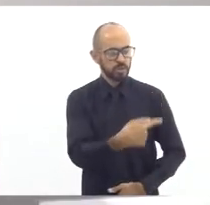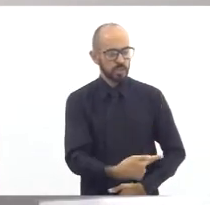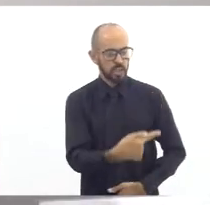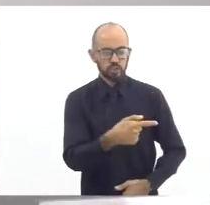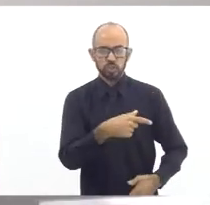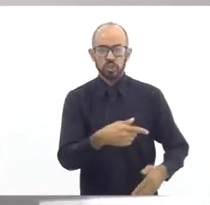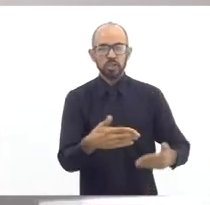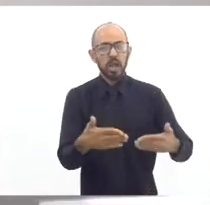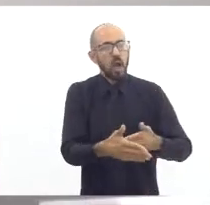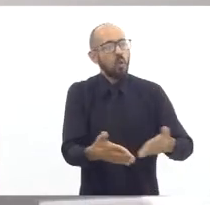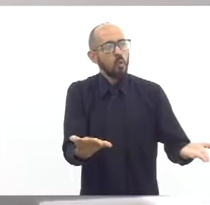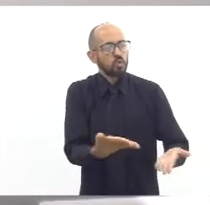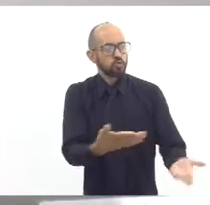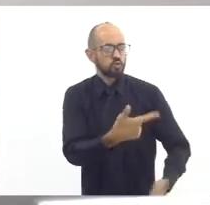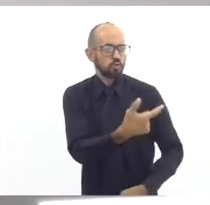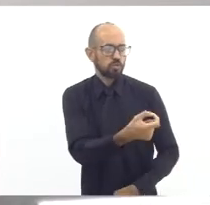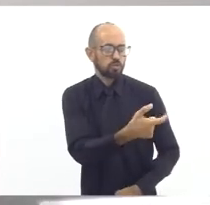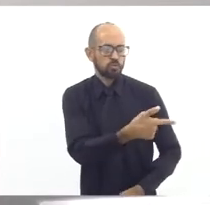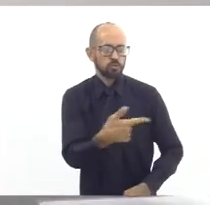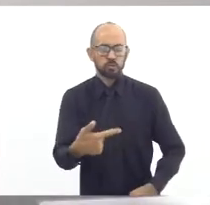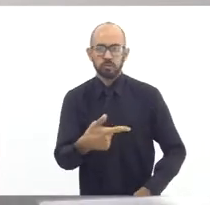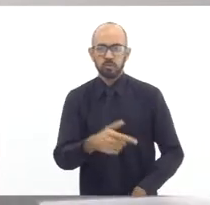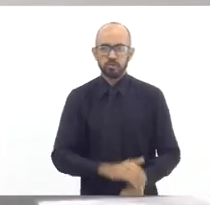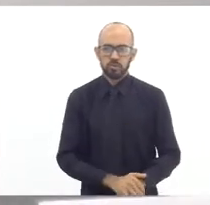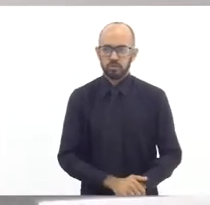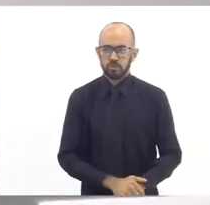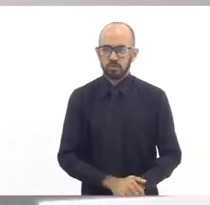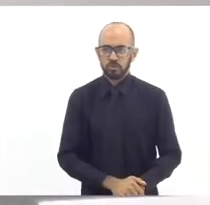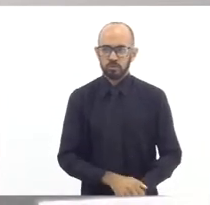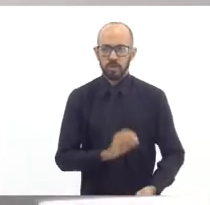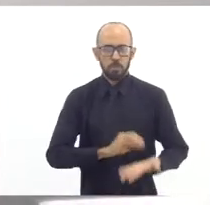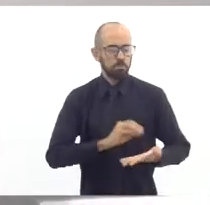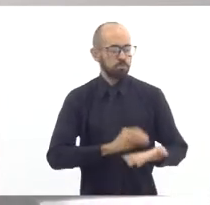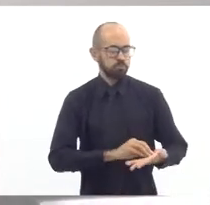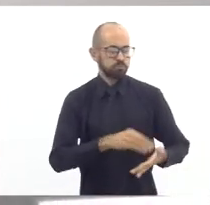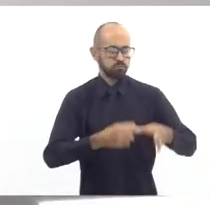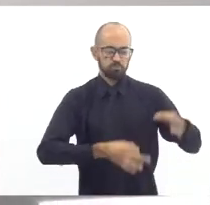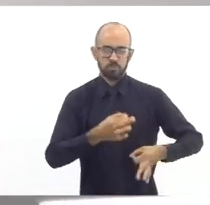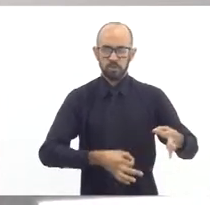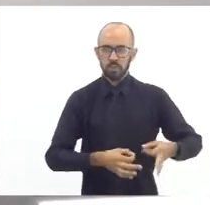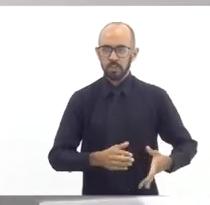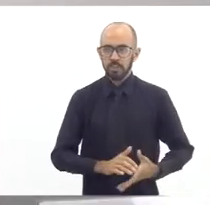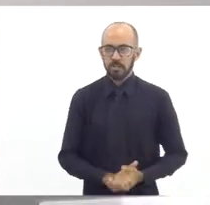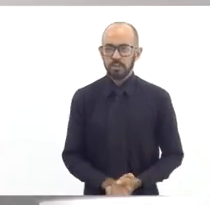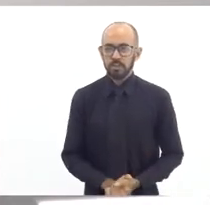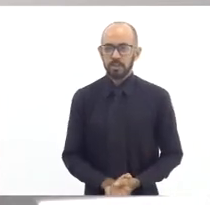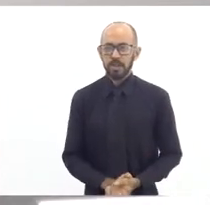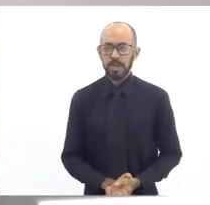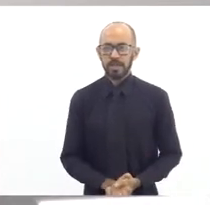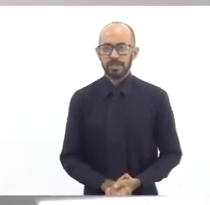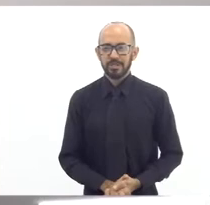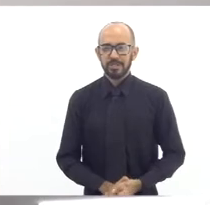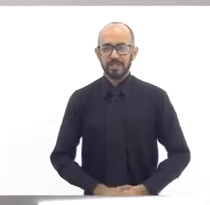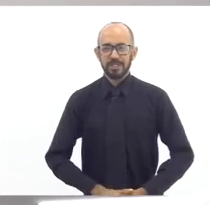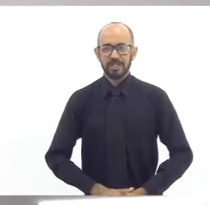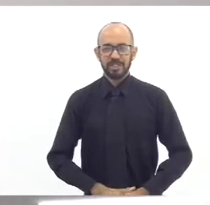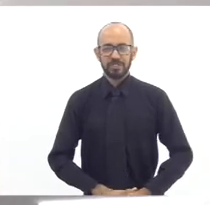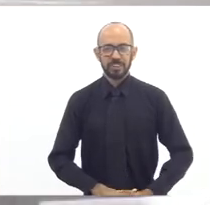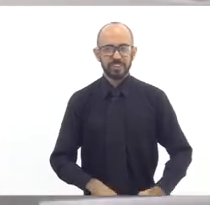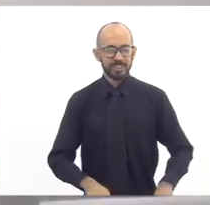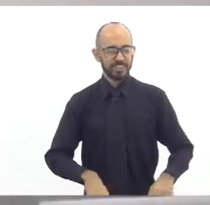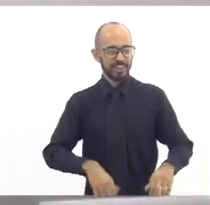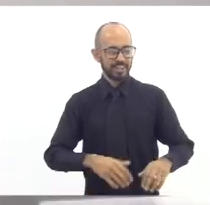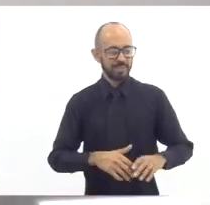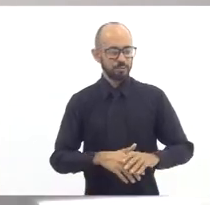2022, e essa penalidade não foi cumprida porque está pendente de julgamento. e as outras razões da forma com que foi feita